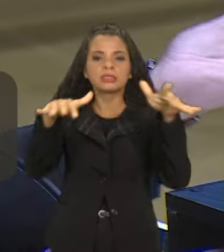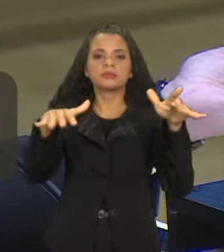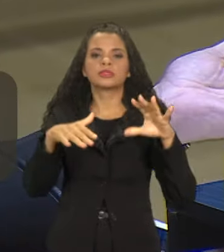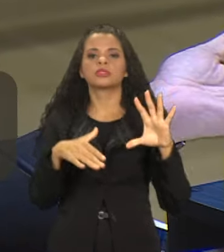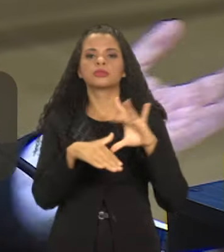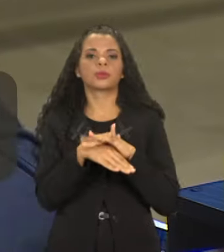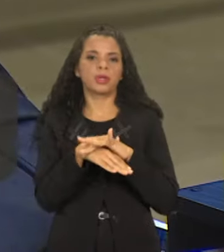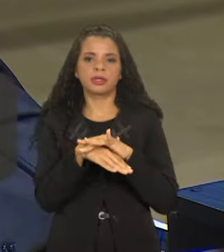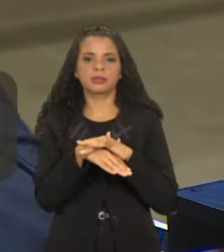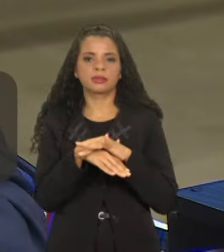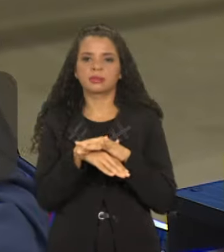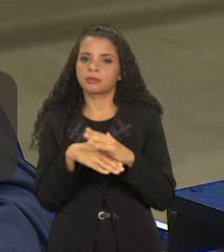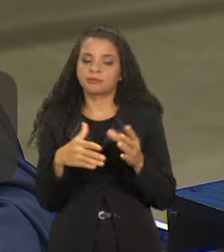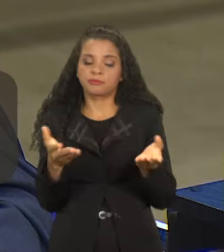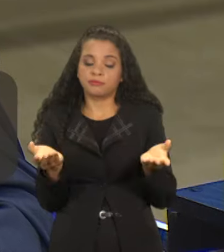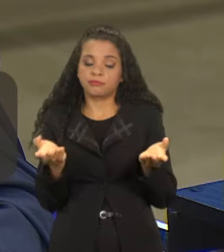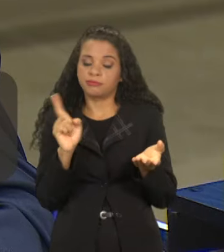É disso que se cuida.